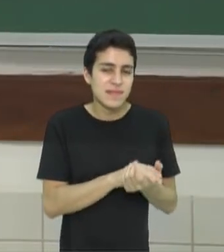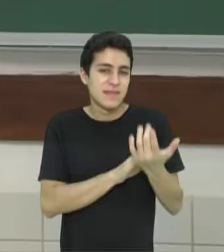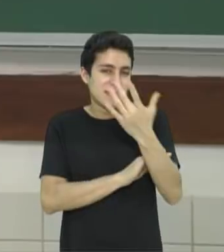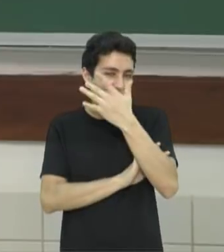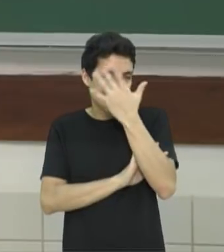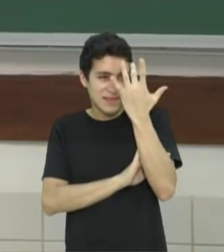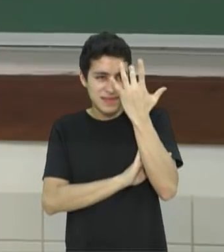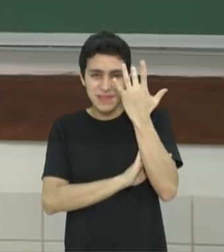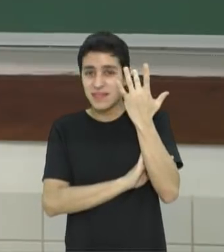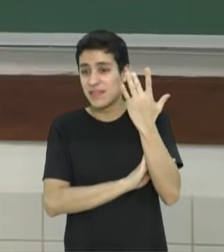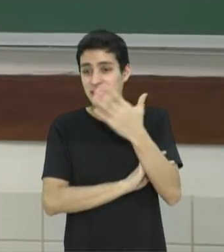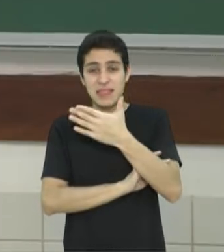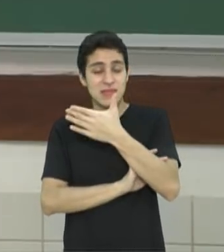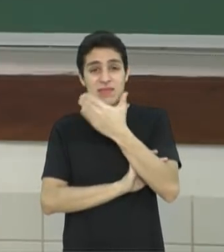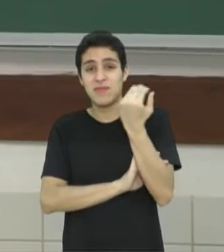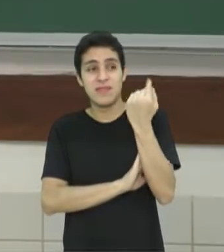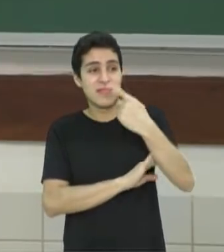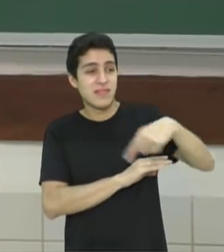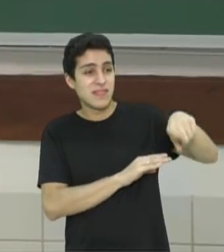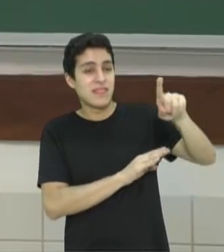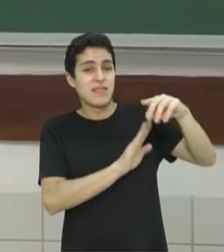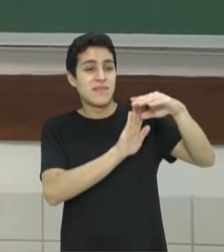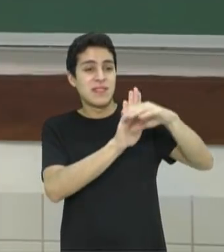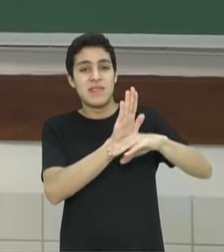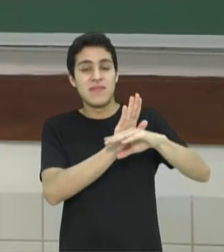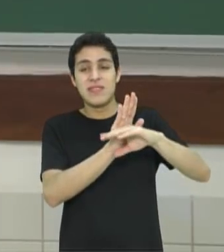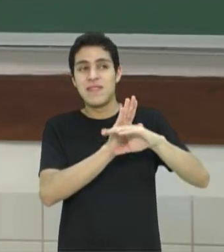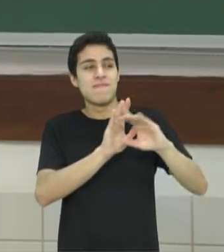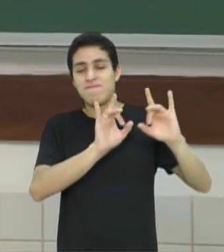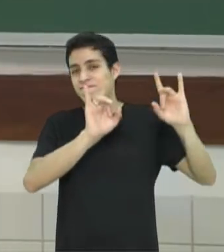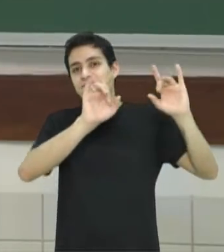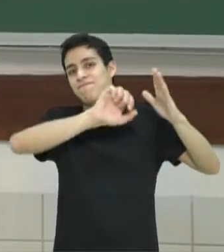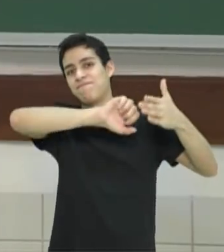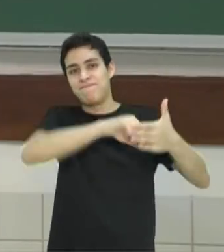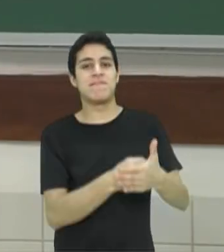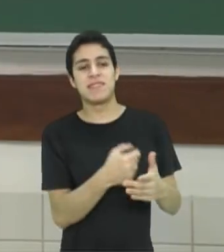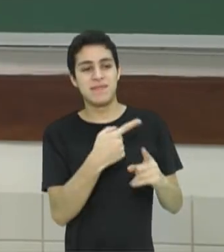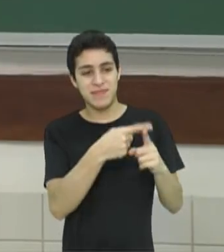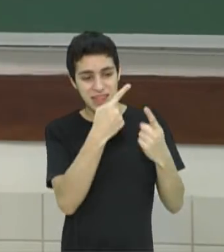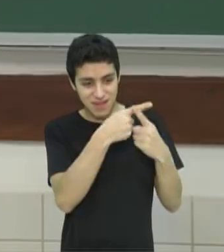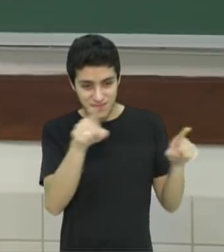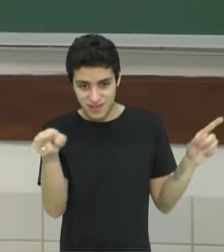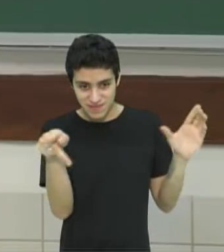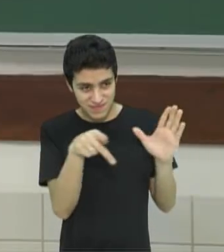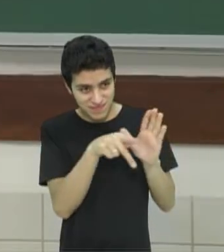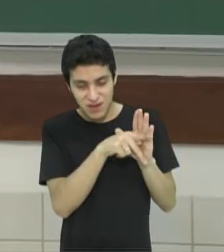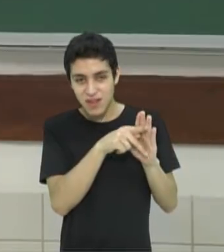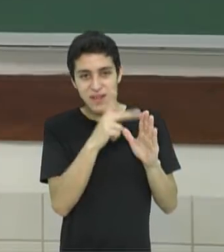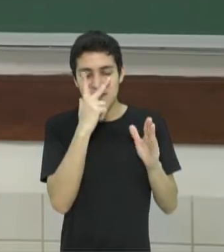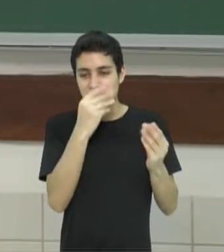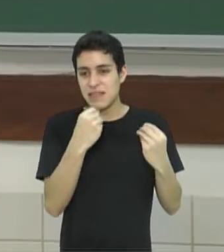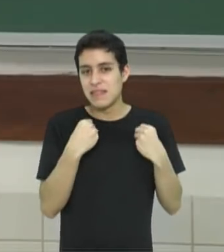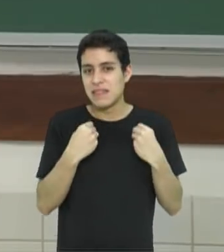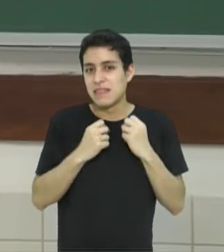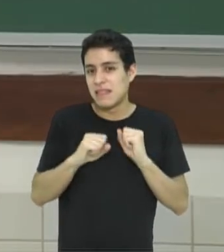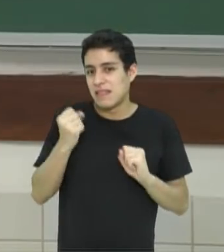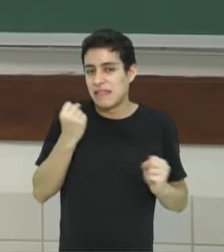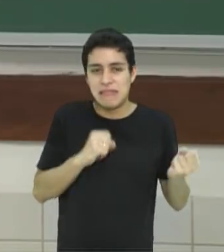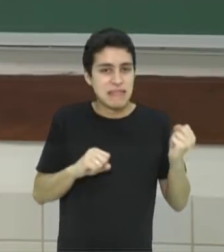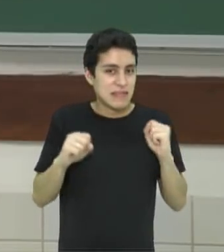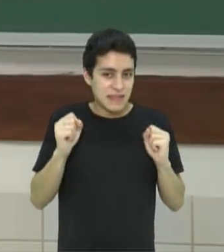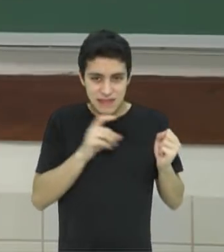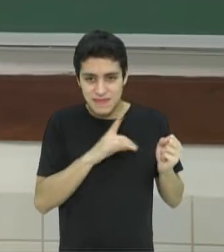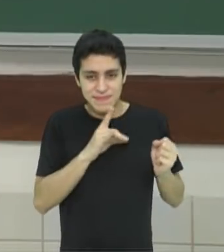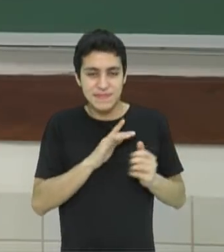pessoas, quem não gostava de ver esse tipo de programa, já fugiam já. Porque a música, a própria música já amedrontava as